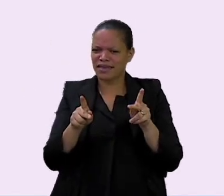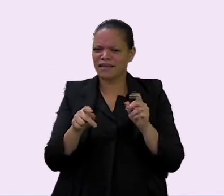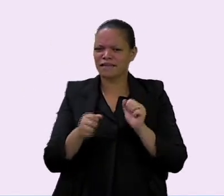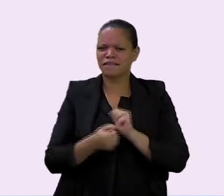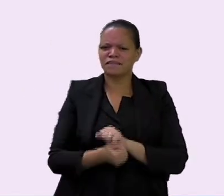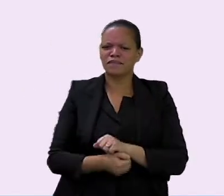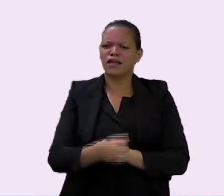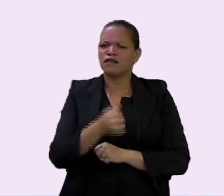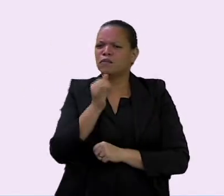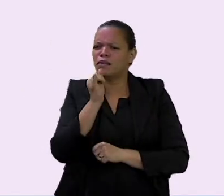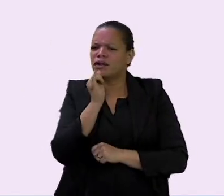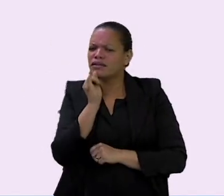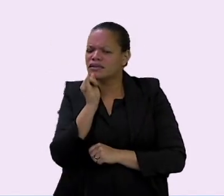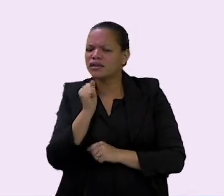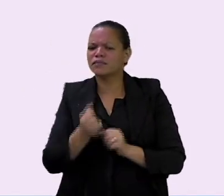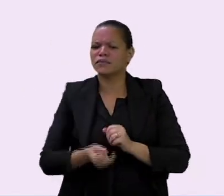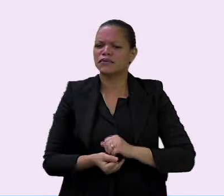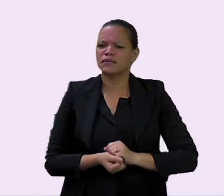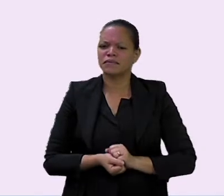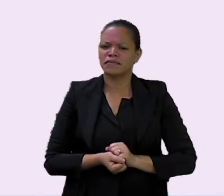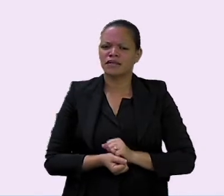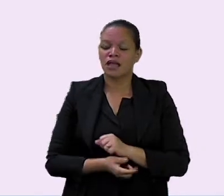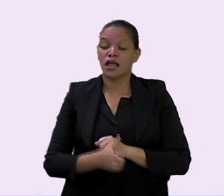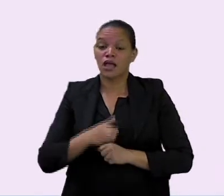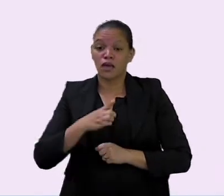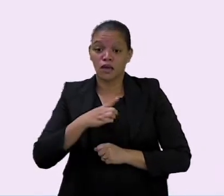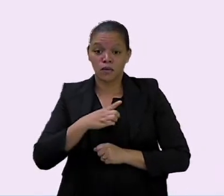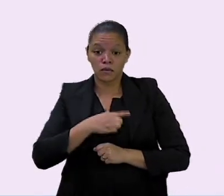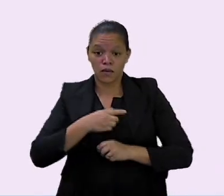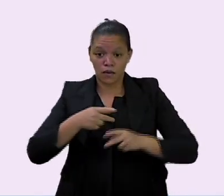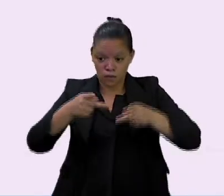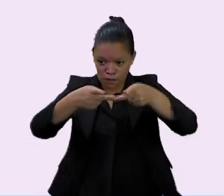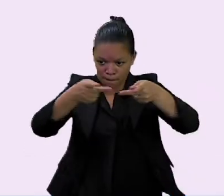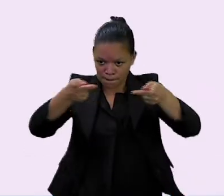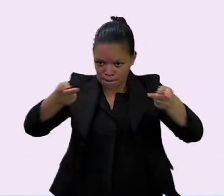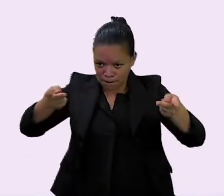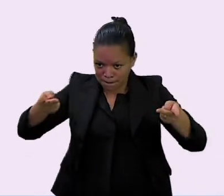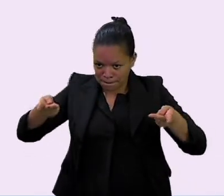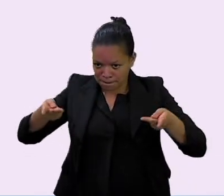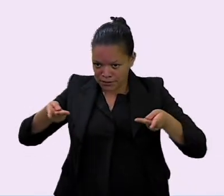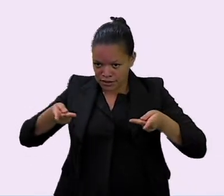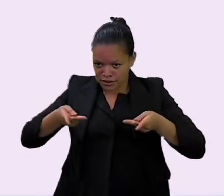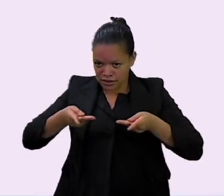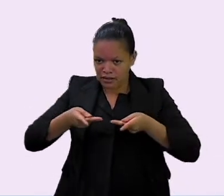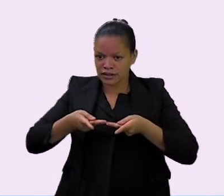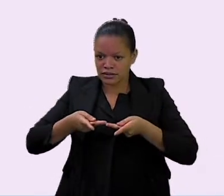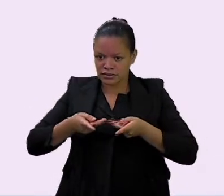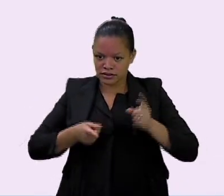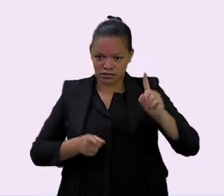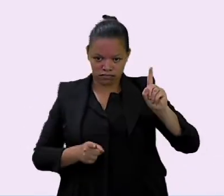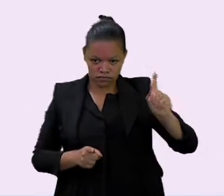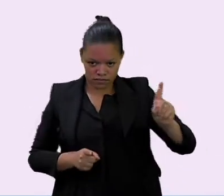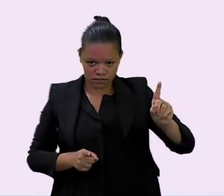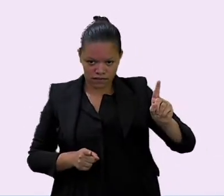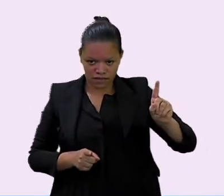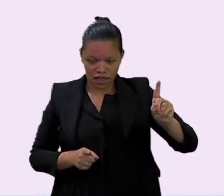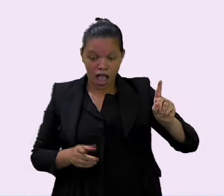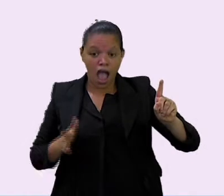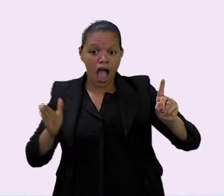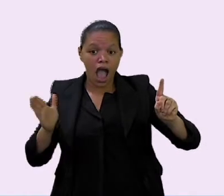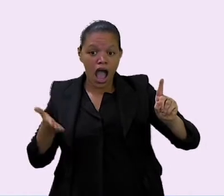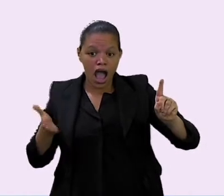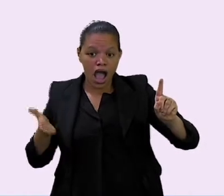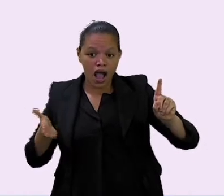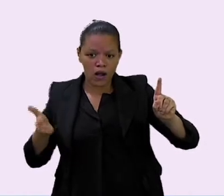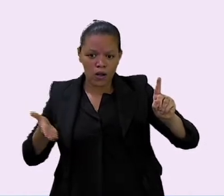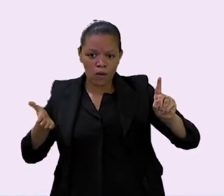a metade da minha pizza. Qual é o meu inteiro? O meu inteiro é a pizza. Mas eu reparti